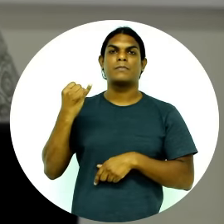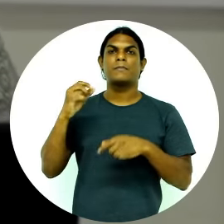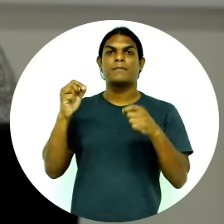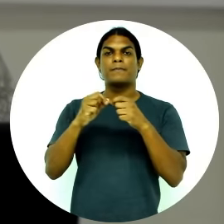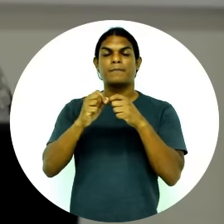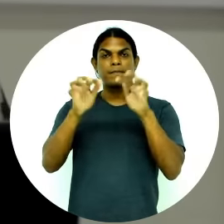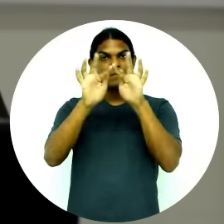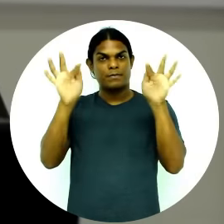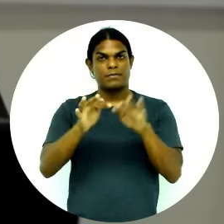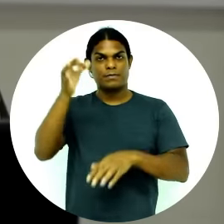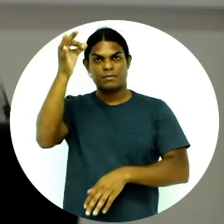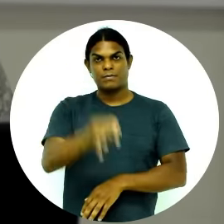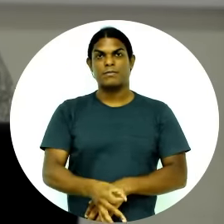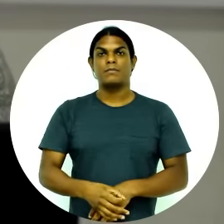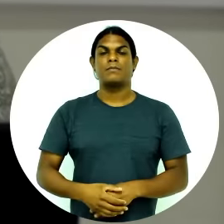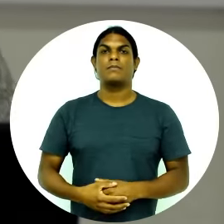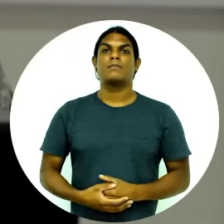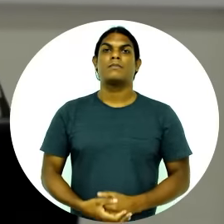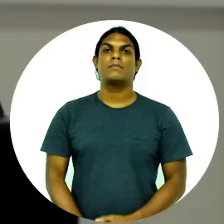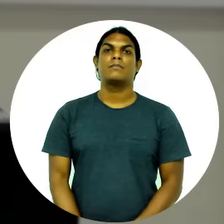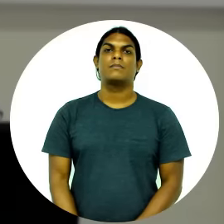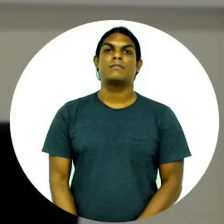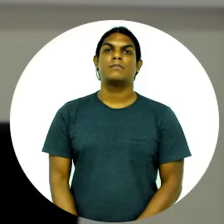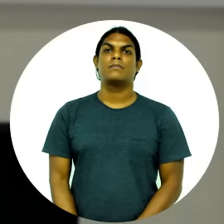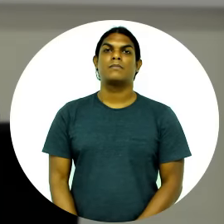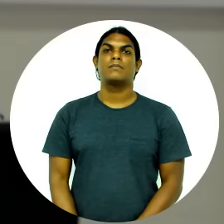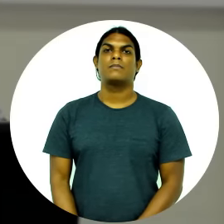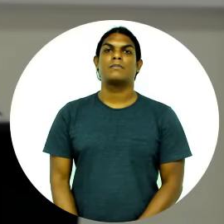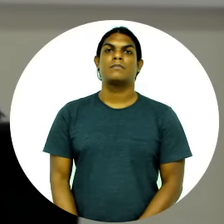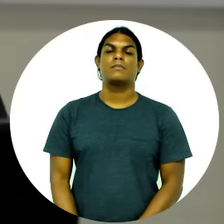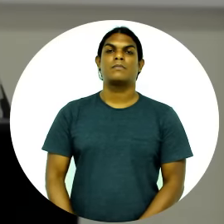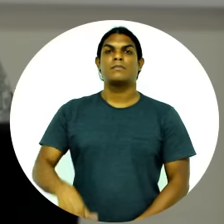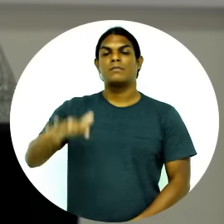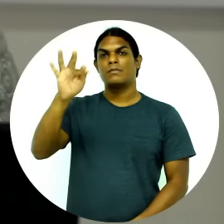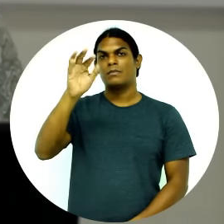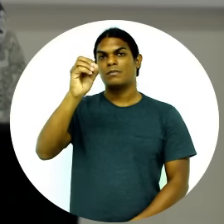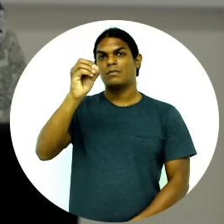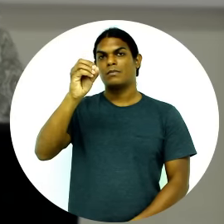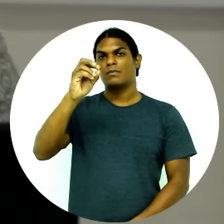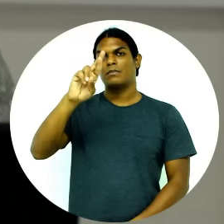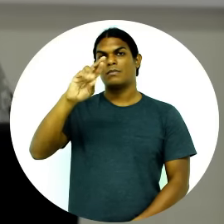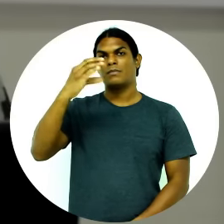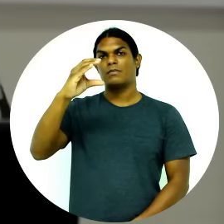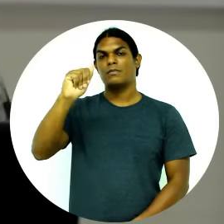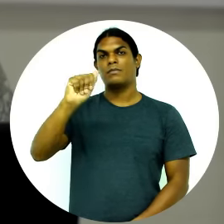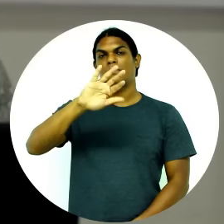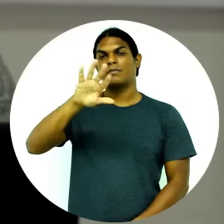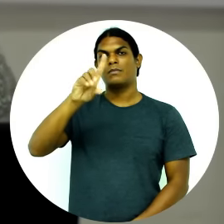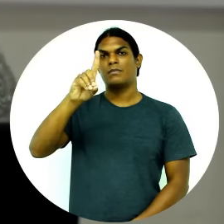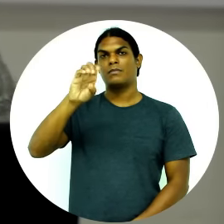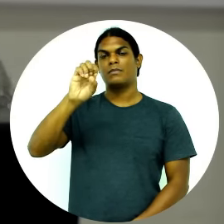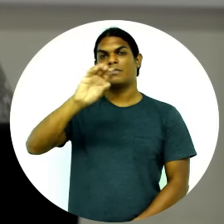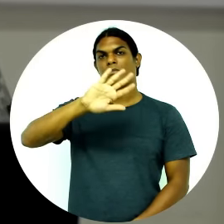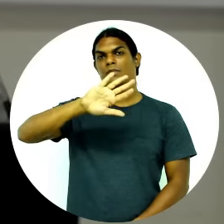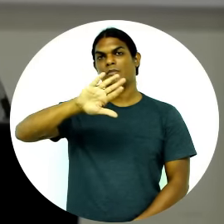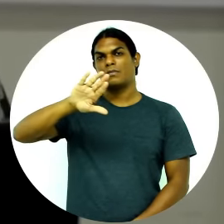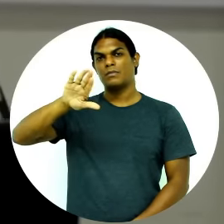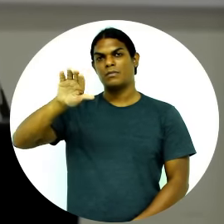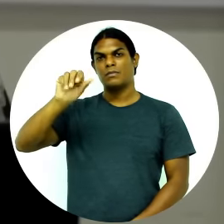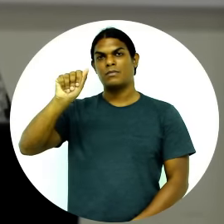técnica. Desconhecimento das principais características da avaliação, emitindo julgamentos unicamente através de